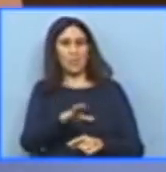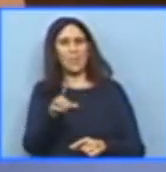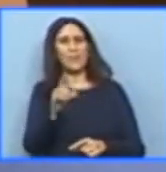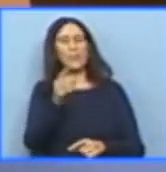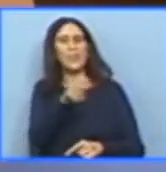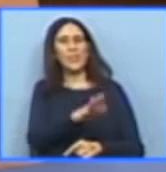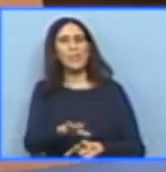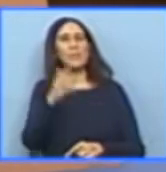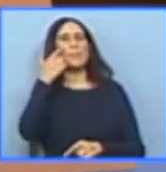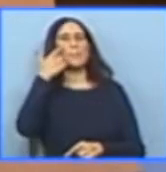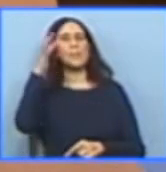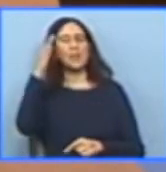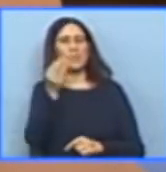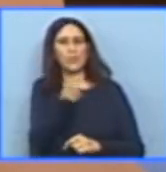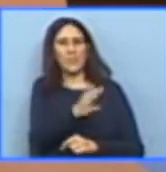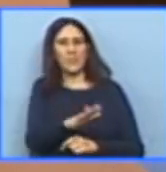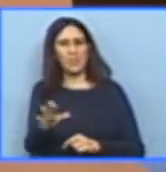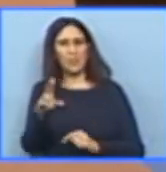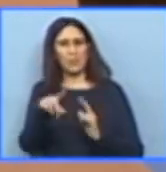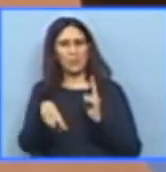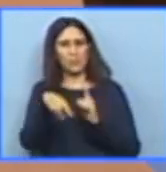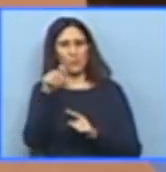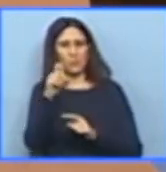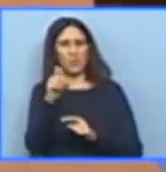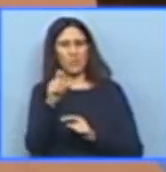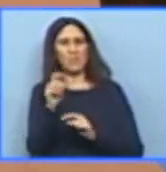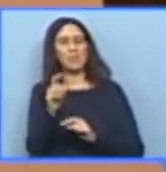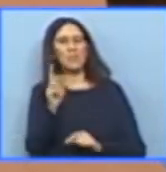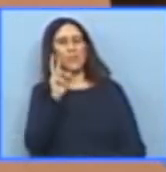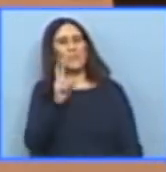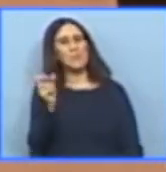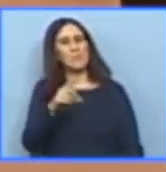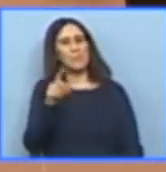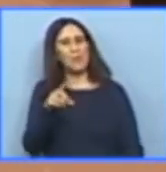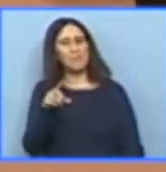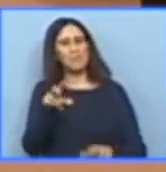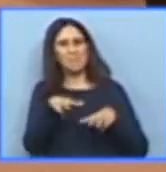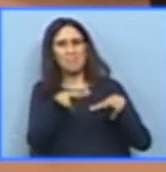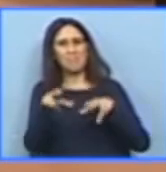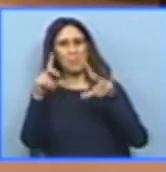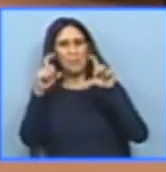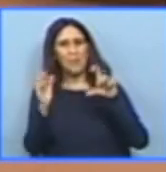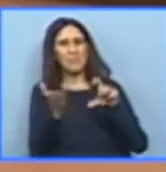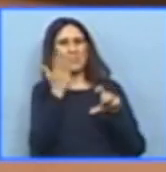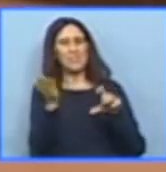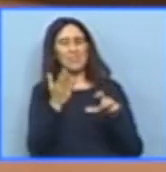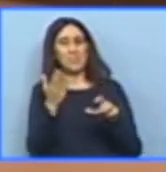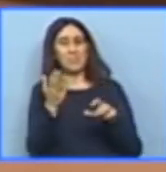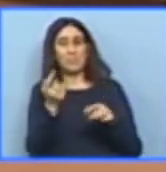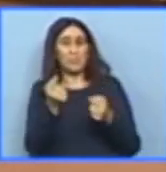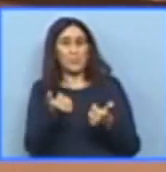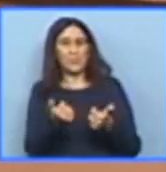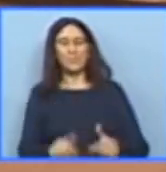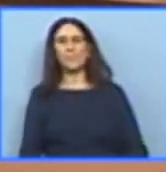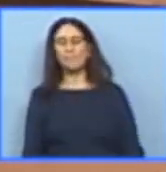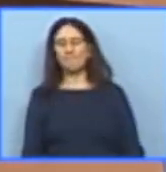e refugiados vemos muitas imagens como vemos com elas acredito que isso resolveu muito pouco é uma situação